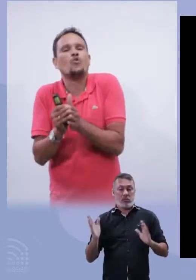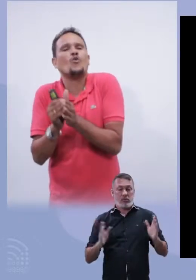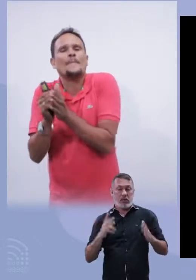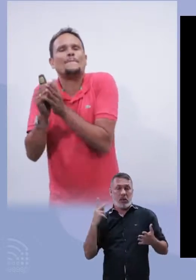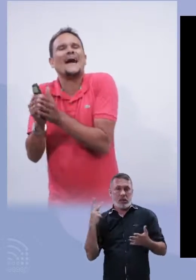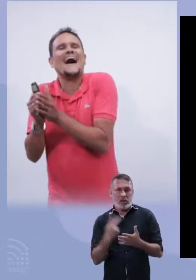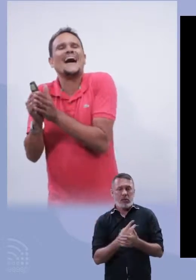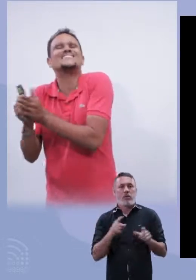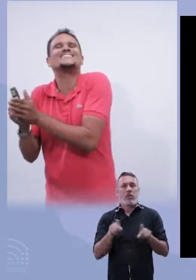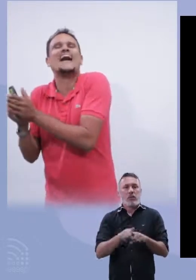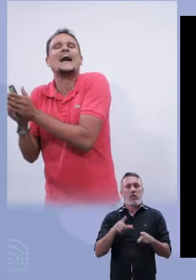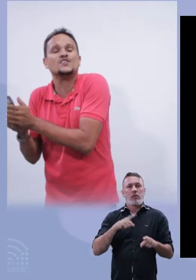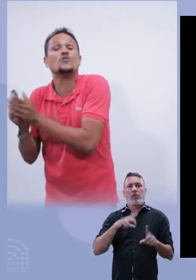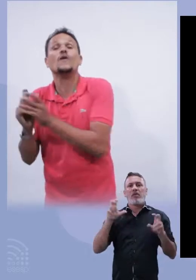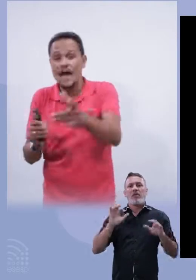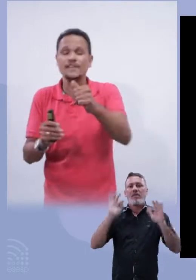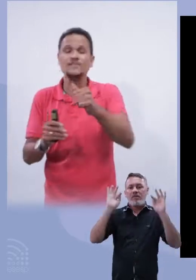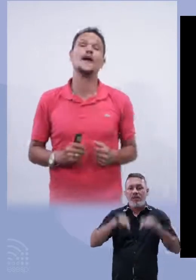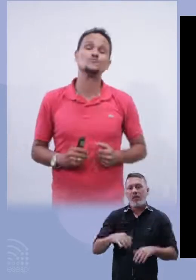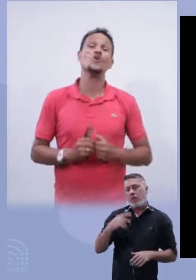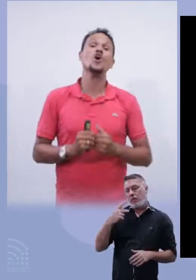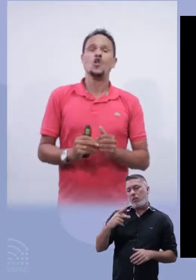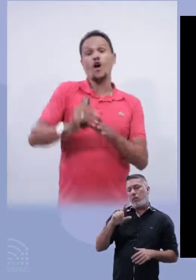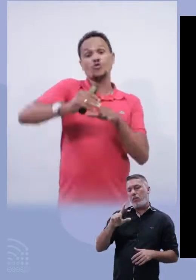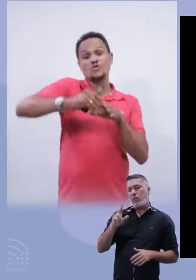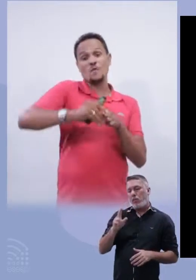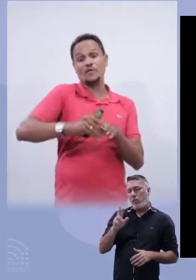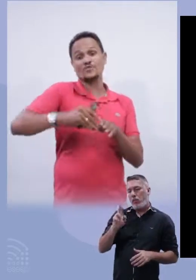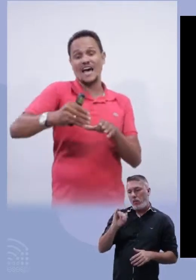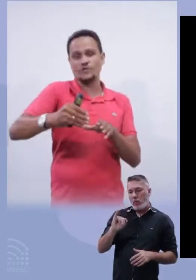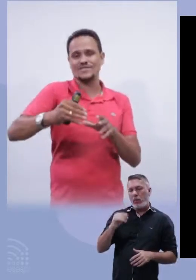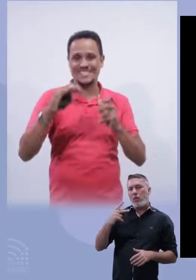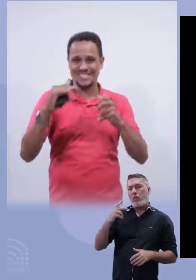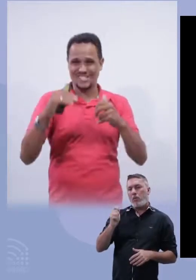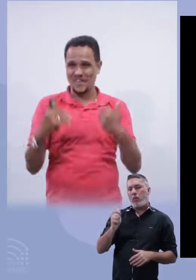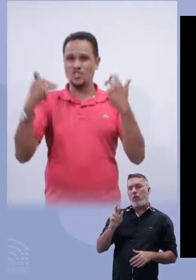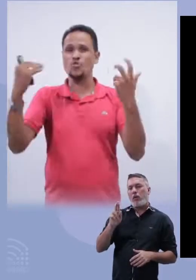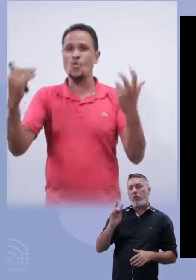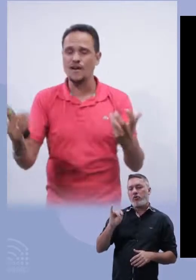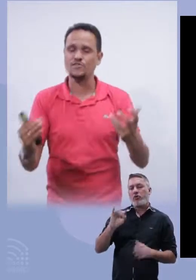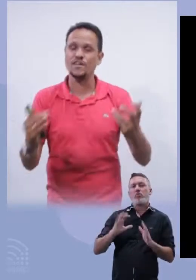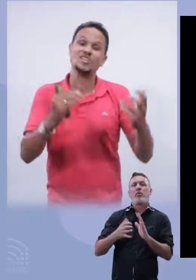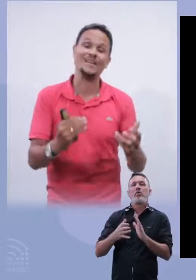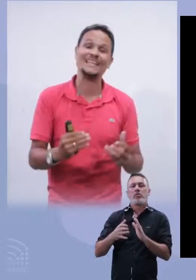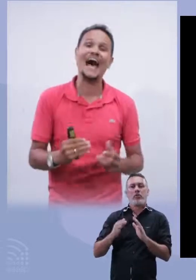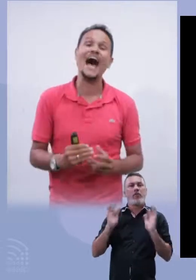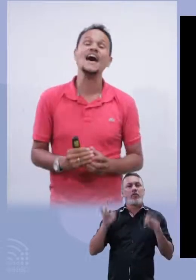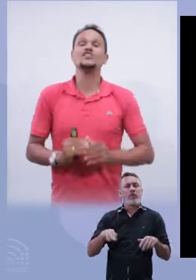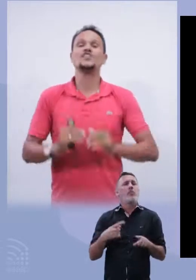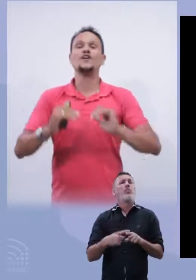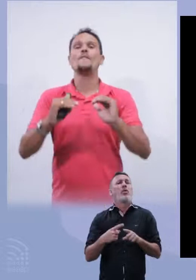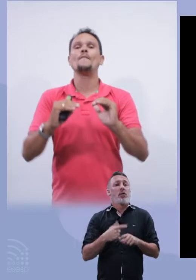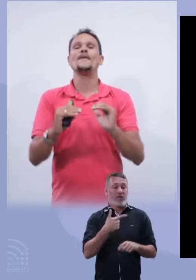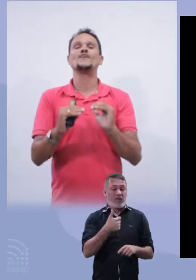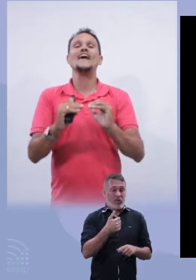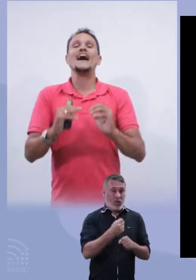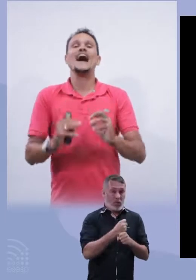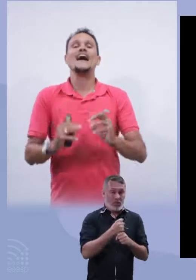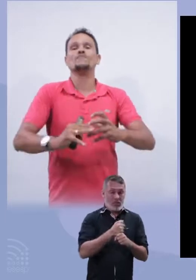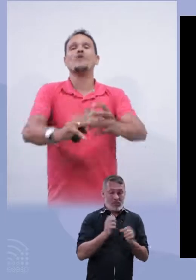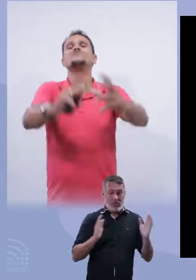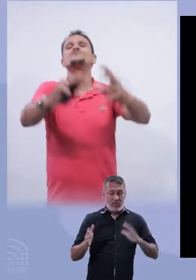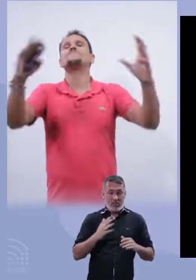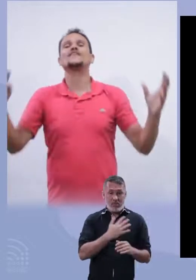do pluripartidarismo. É isso mesmo. Logo nos primeiros anos, desses 21 anos de regime militar, chega um momento